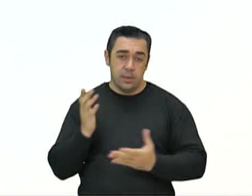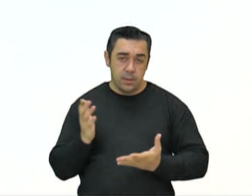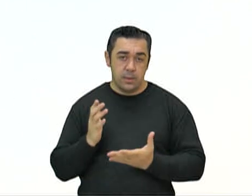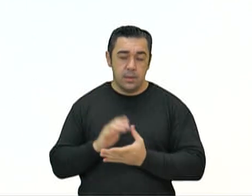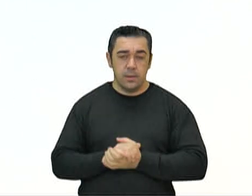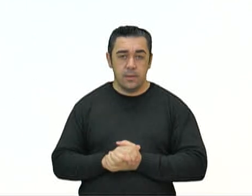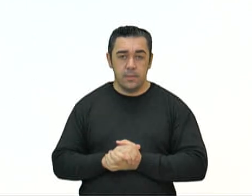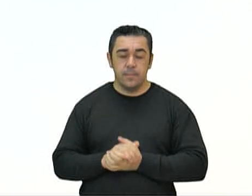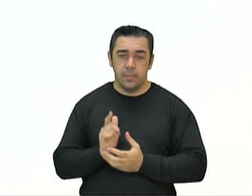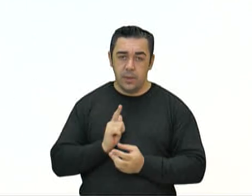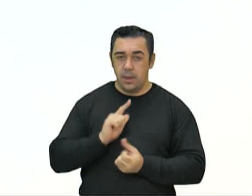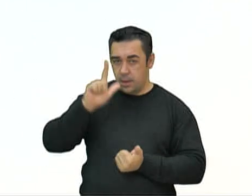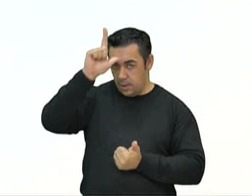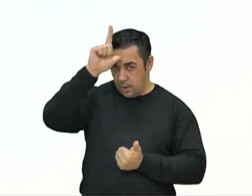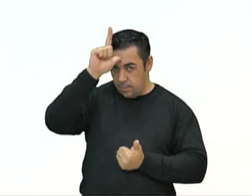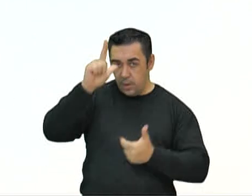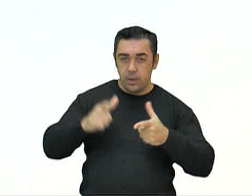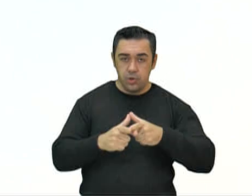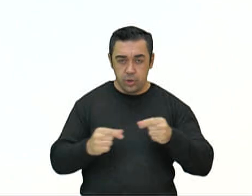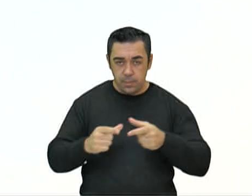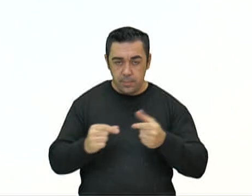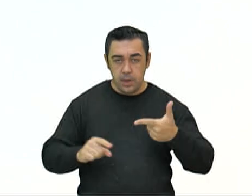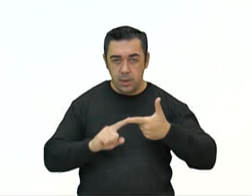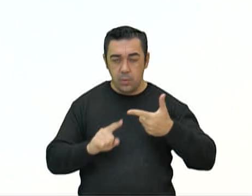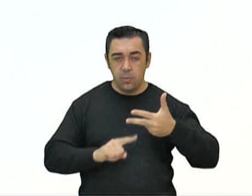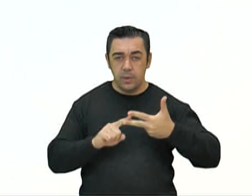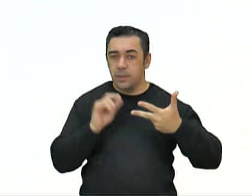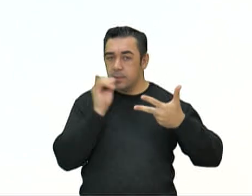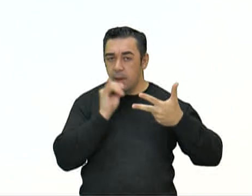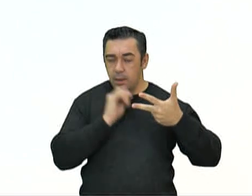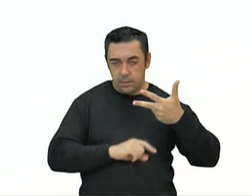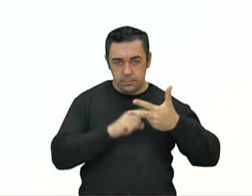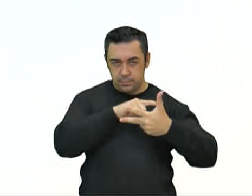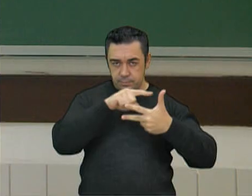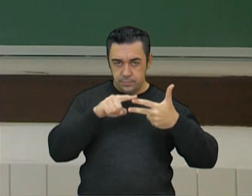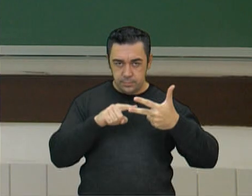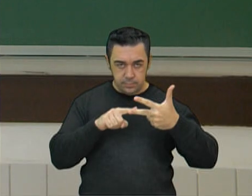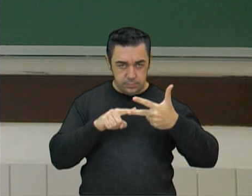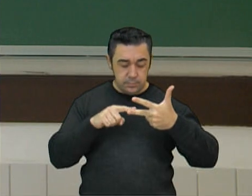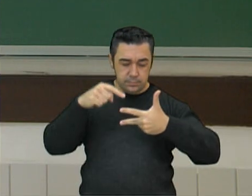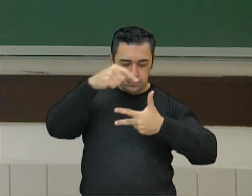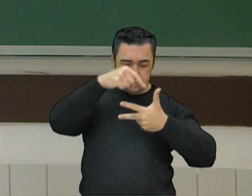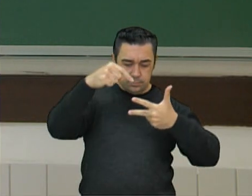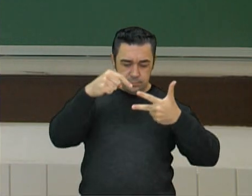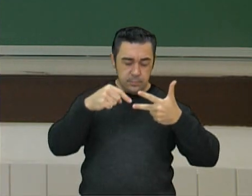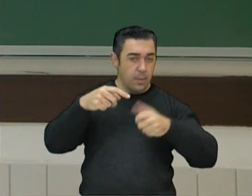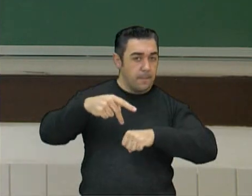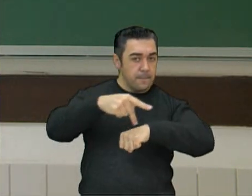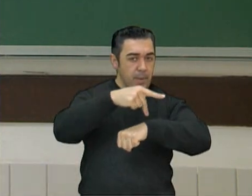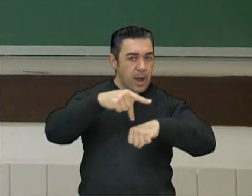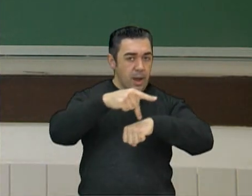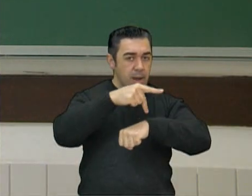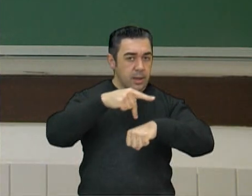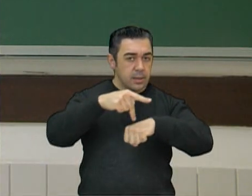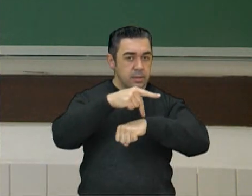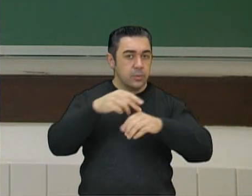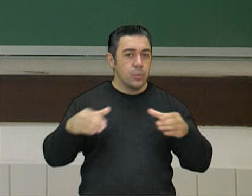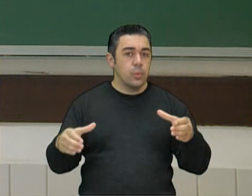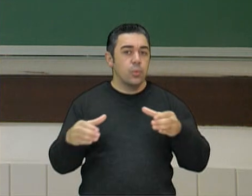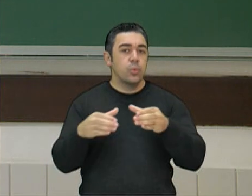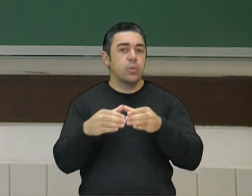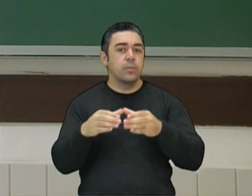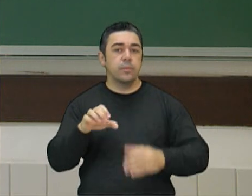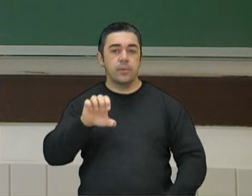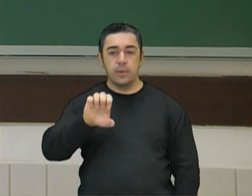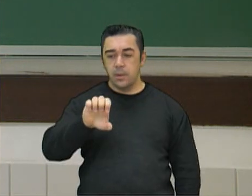tem Alemanha, Japão, Itália. Os três países aqui que vieram a